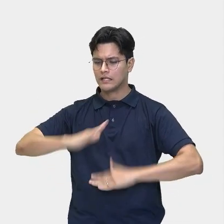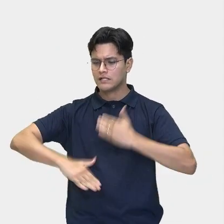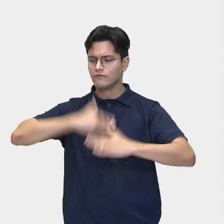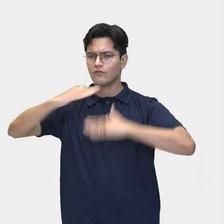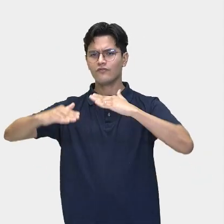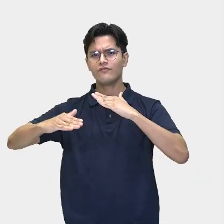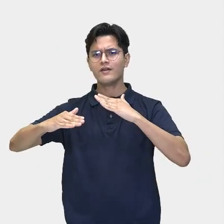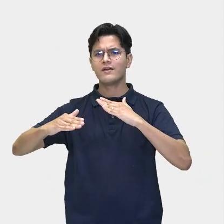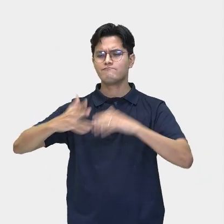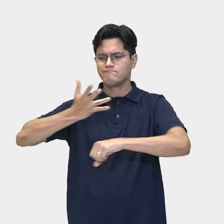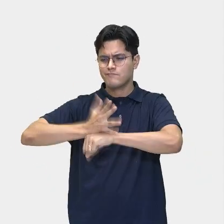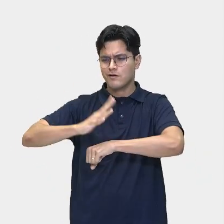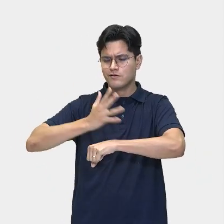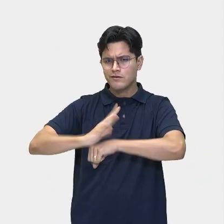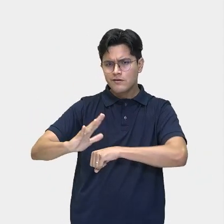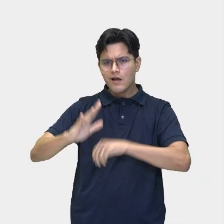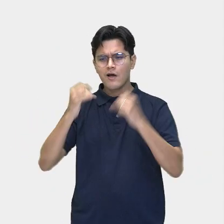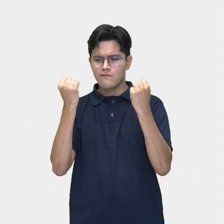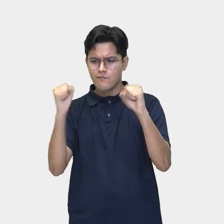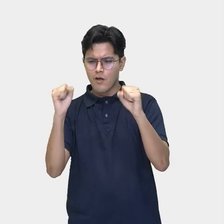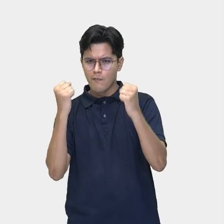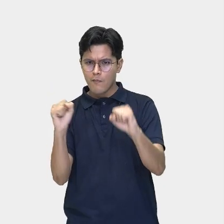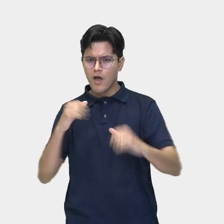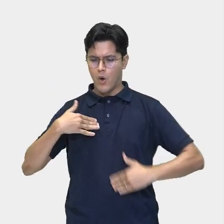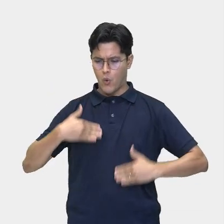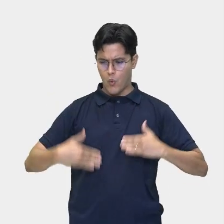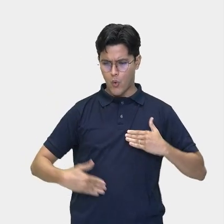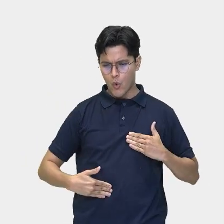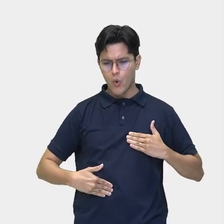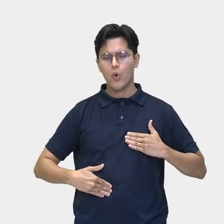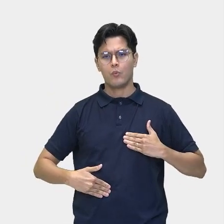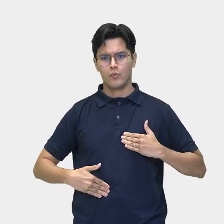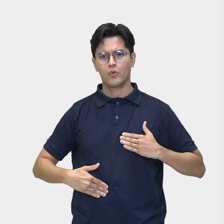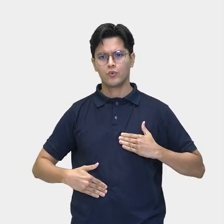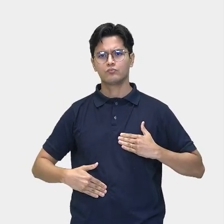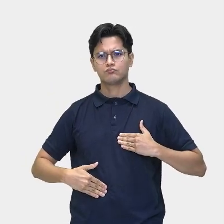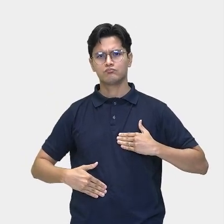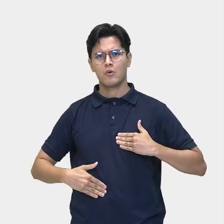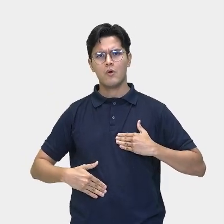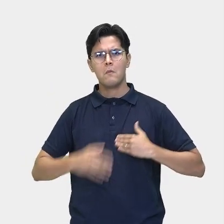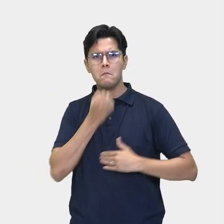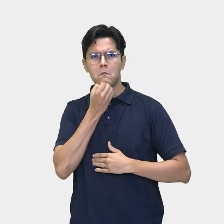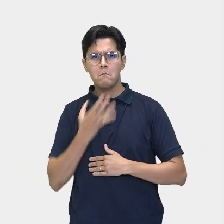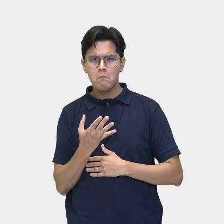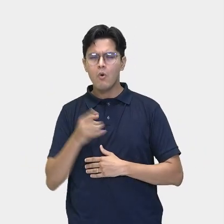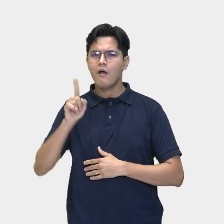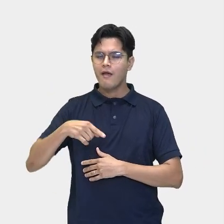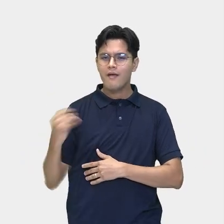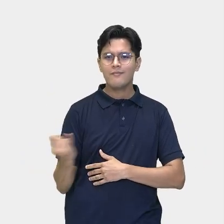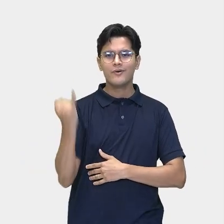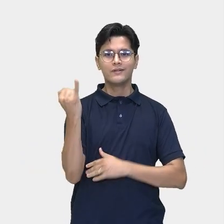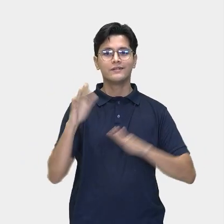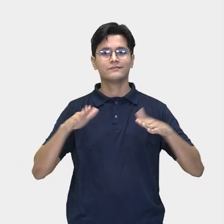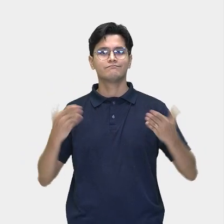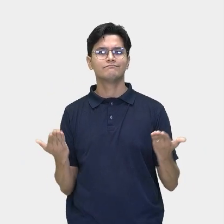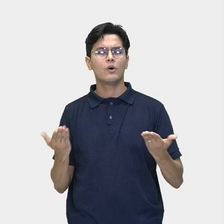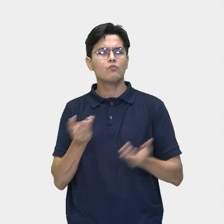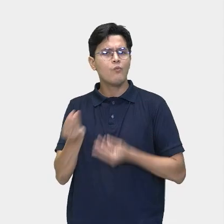época. E eles faziam isso como? Através da ginástica. A ginástica, portanto, nesse período,